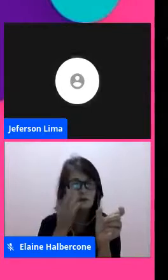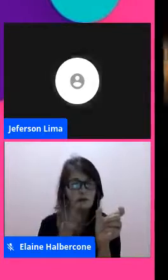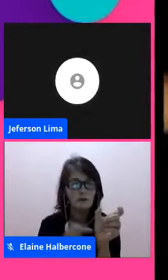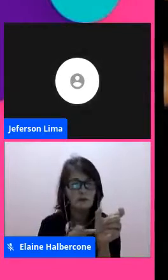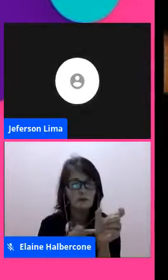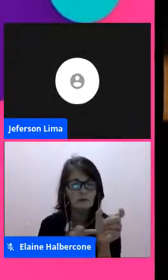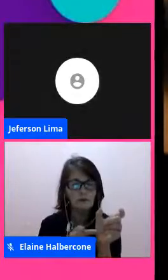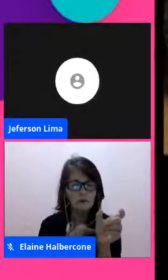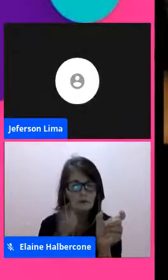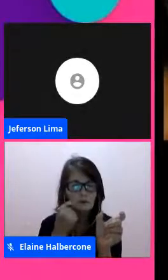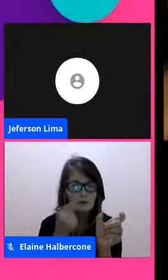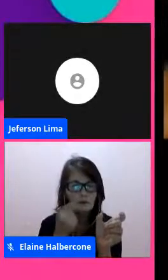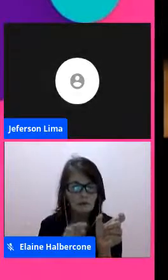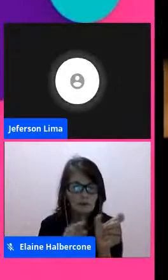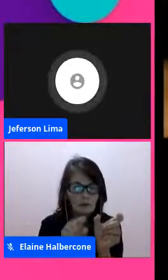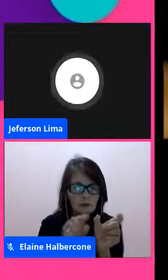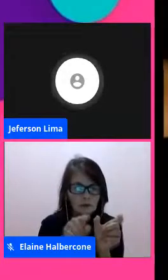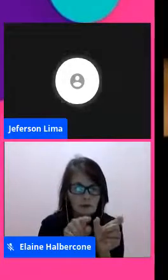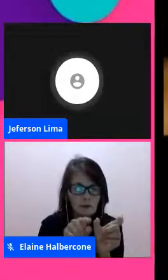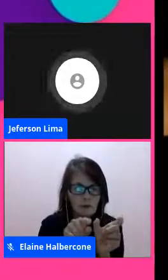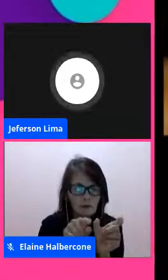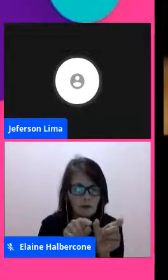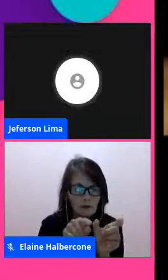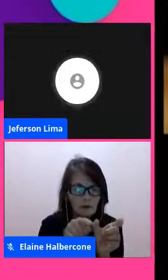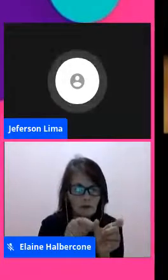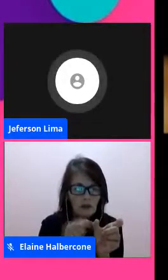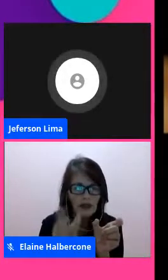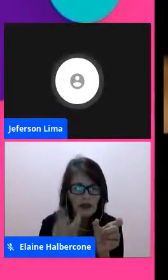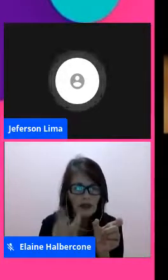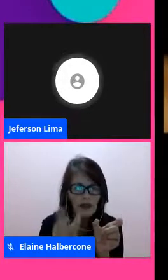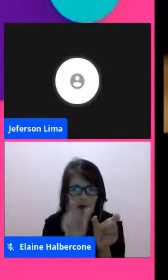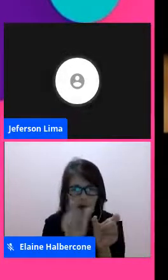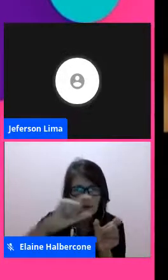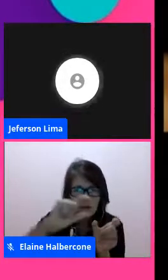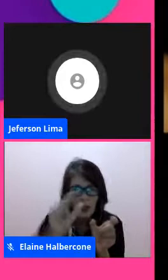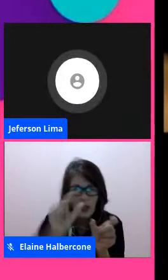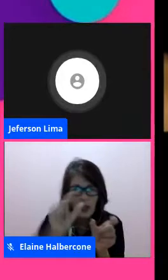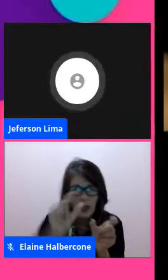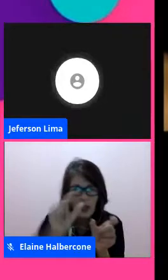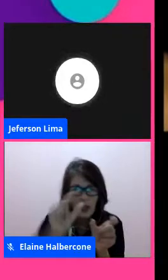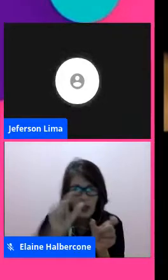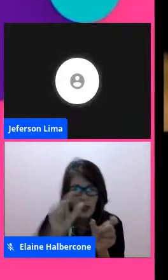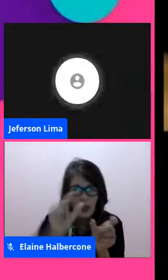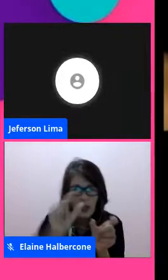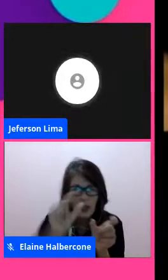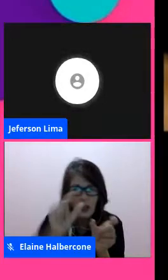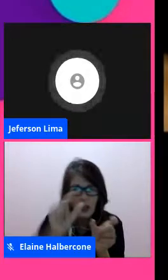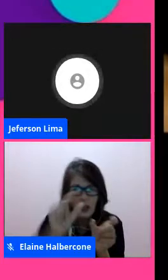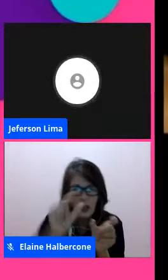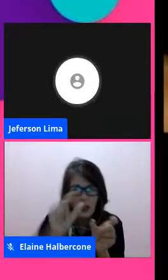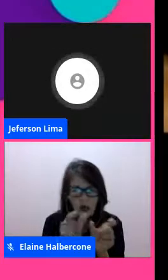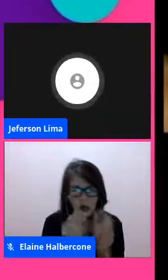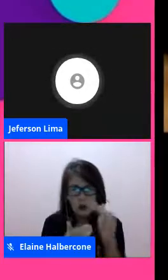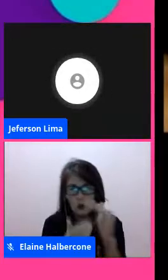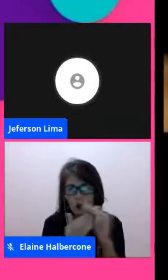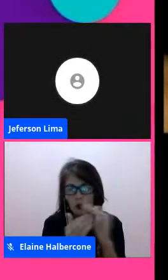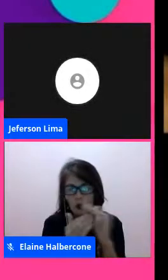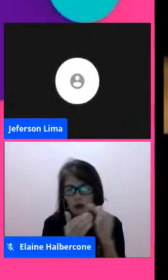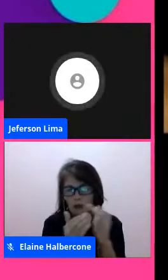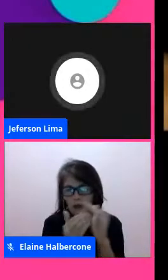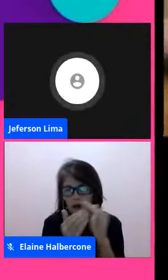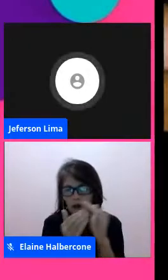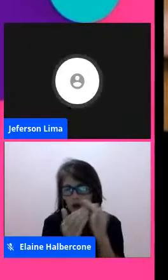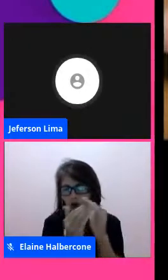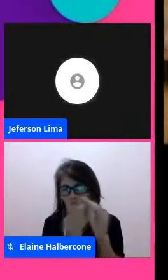Fazer transição. Perfeito. Enquanto no meu Arduino eu tenho esse carinha aqui fechado, né? Que ele já é um pouquinho mais limitado aí em relação